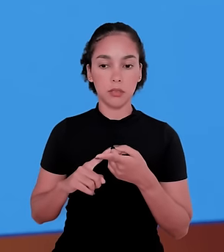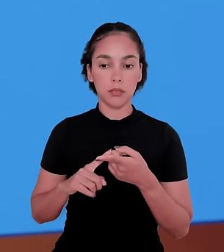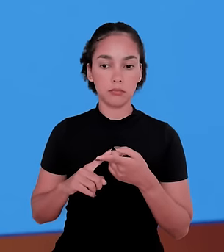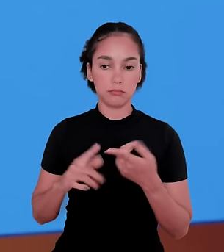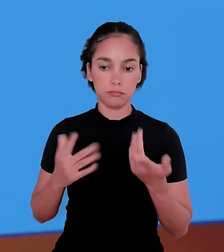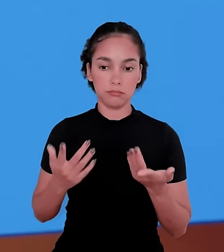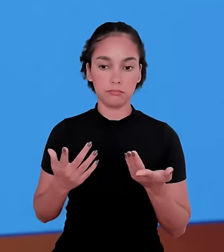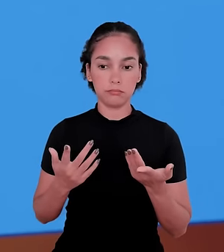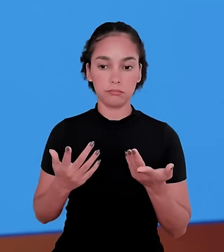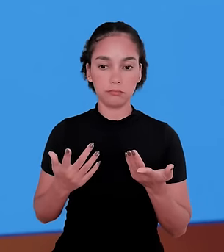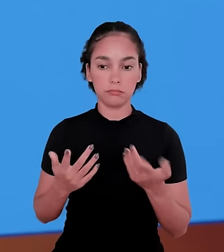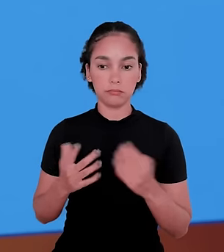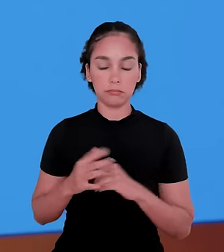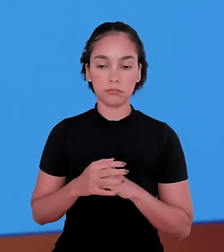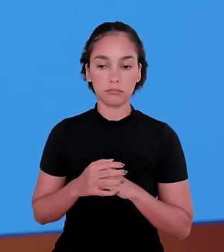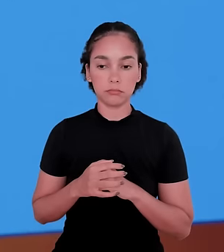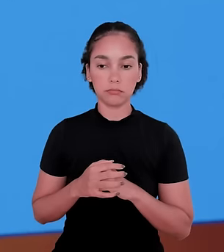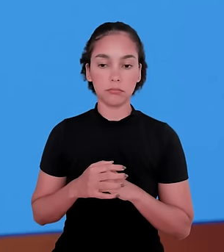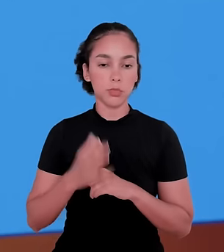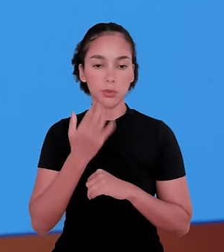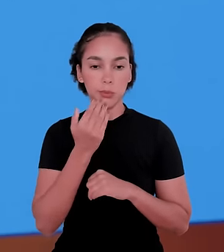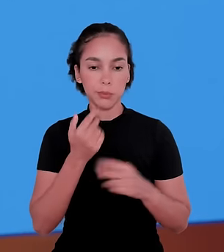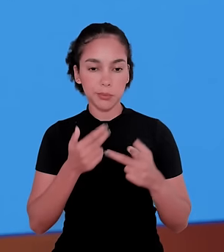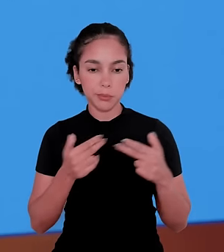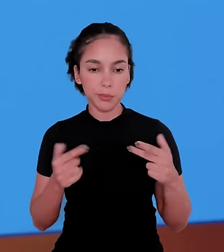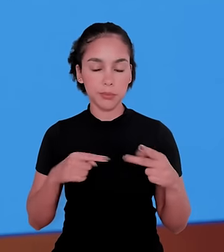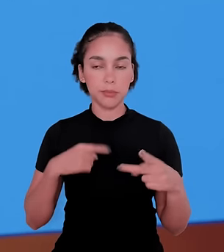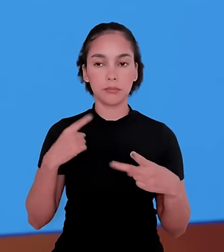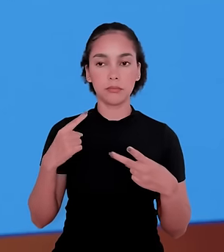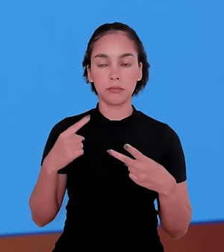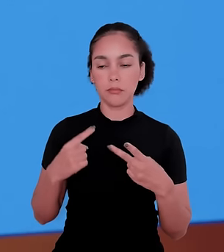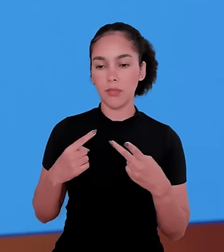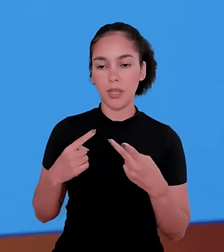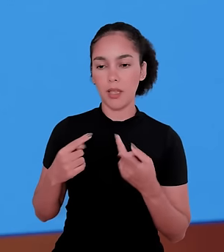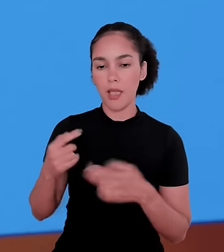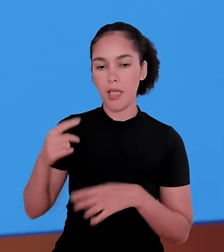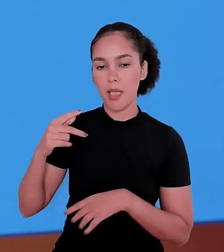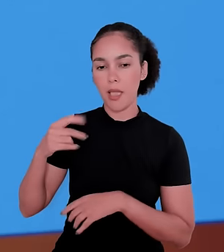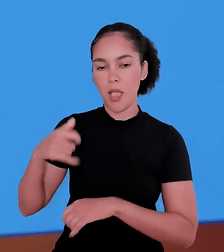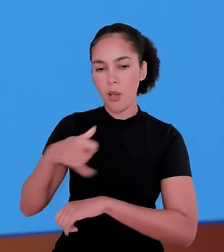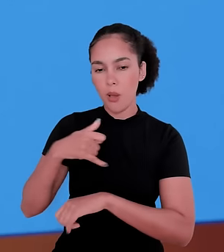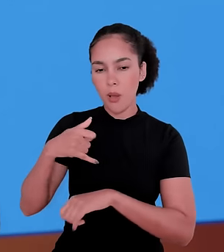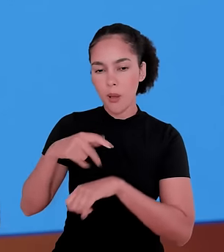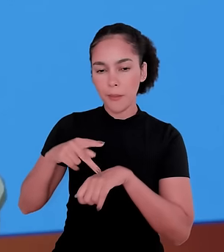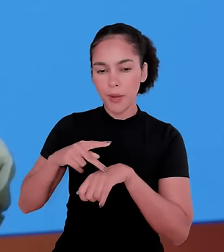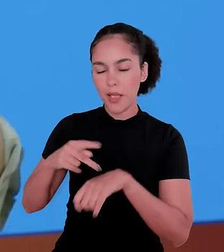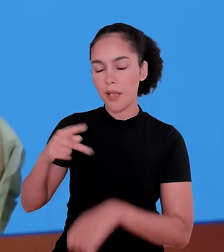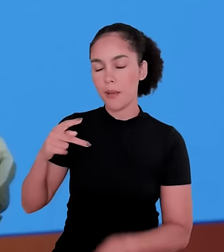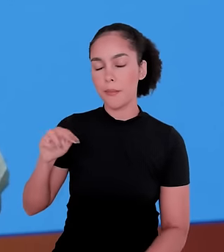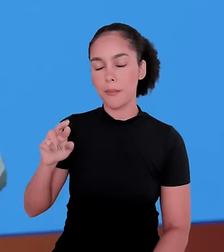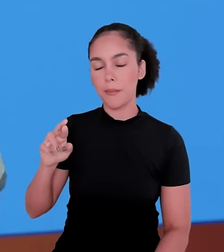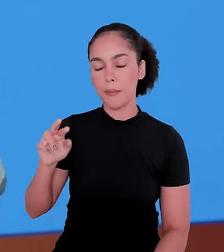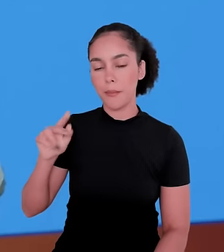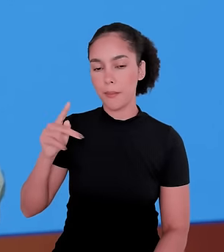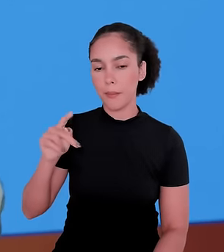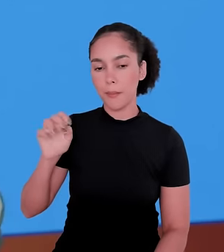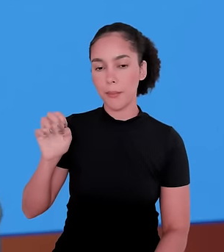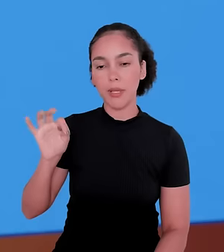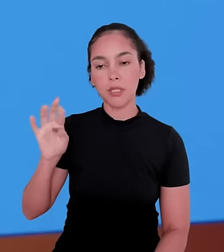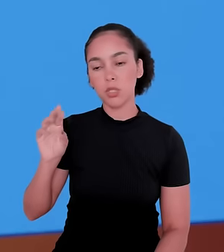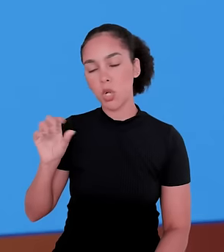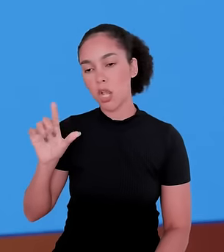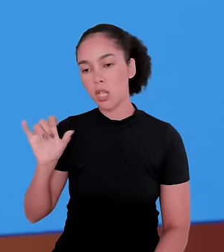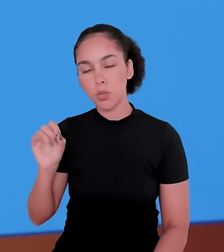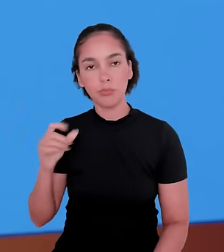atividades né alimentício serviços de petróleo serviços de de de educação